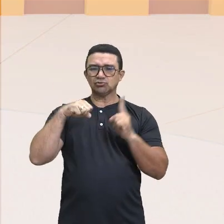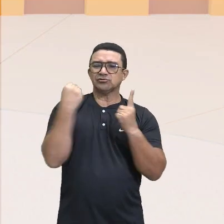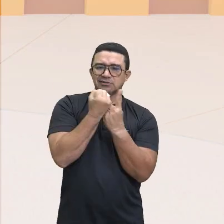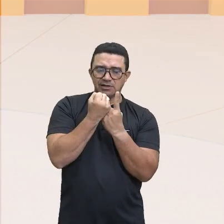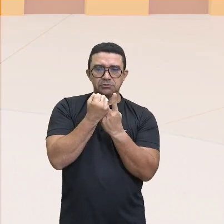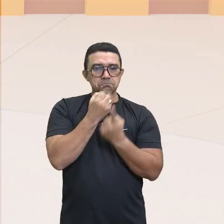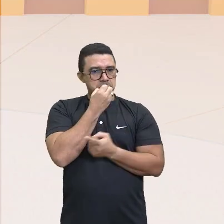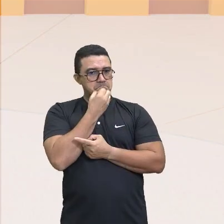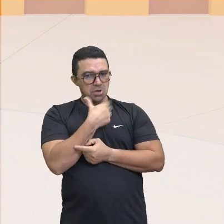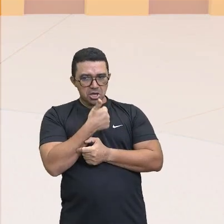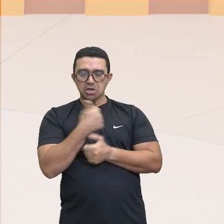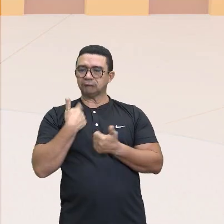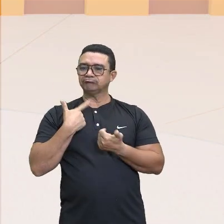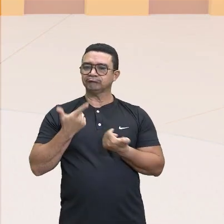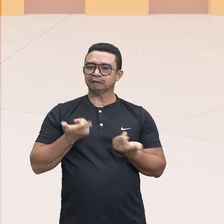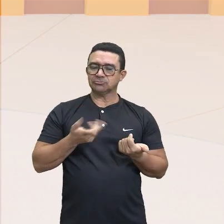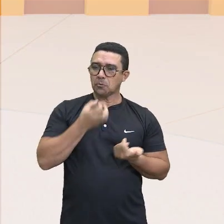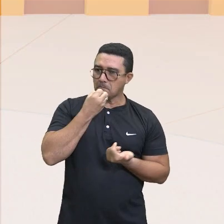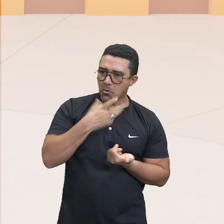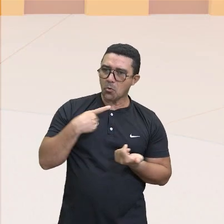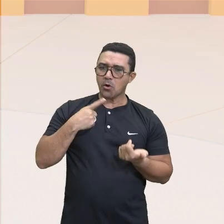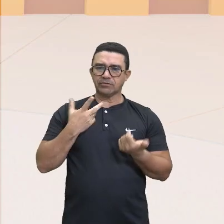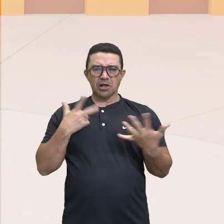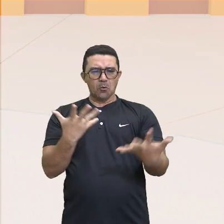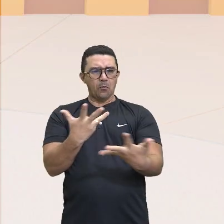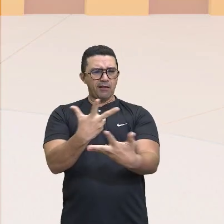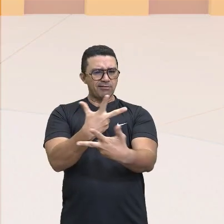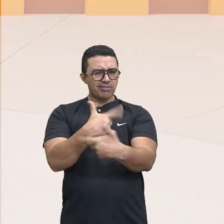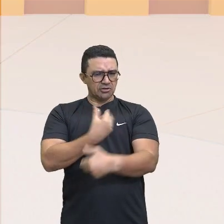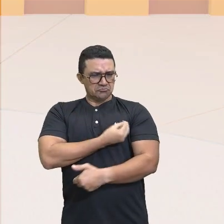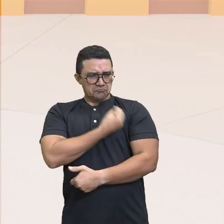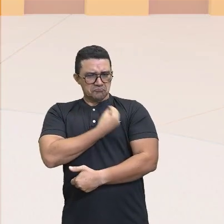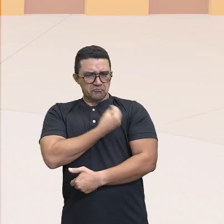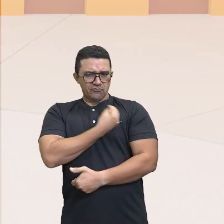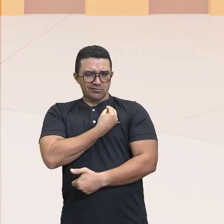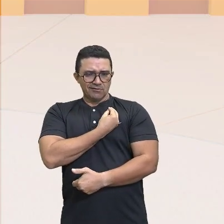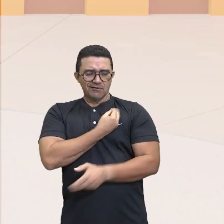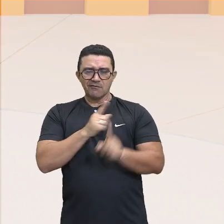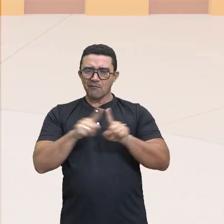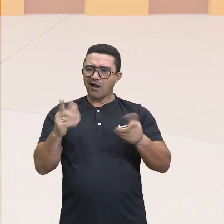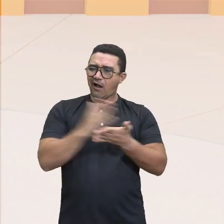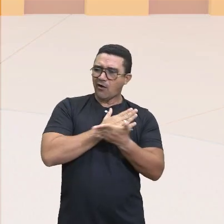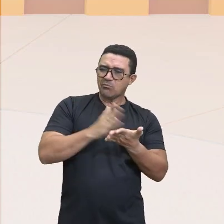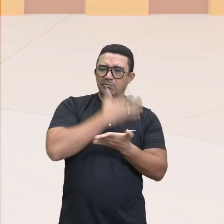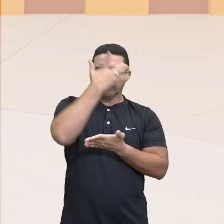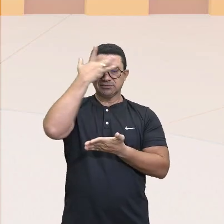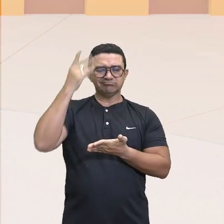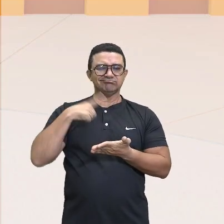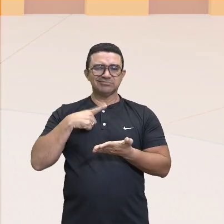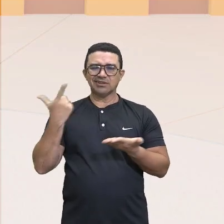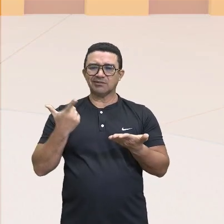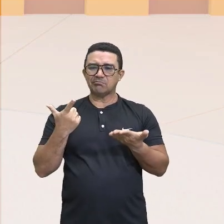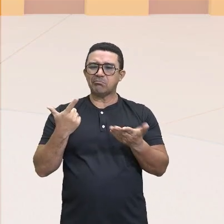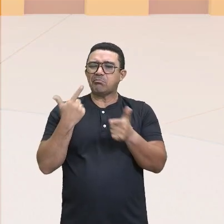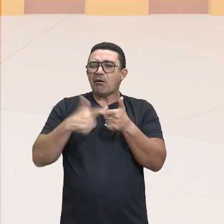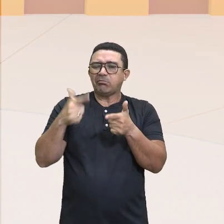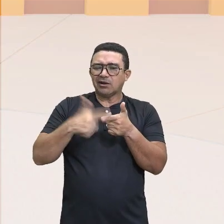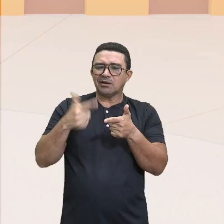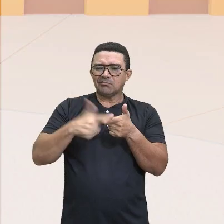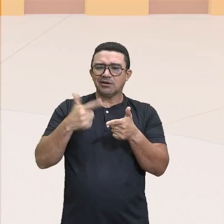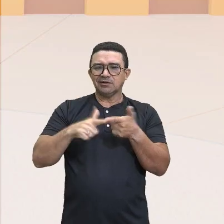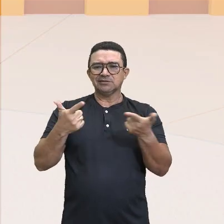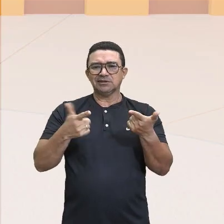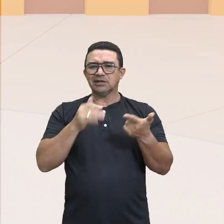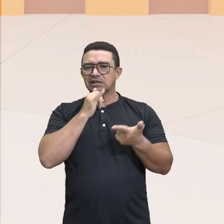bem, com grandes condições aí de qualidade de vida, e tem pessoas que têm muitos problemas ali com relação às